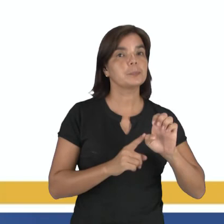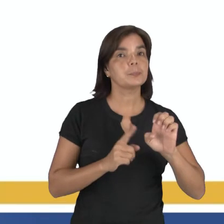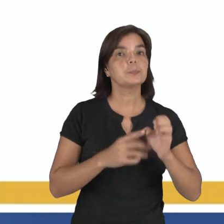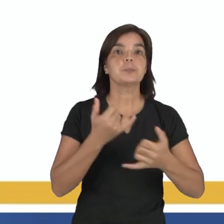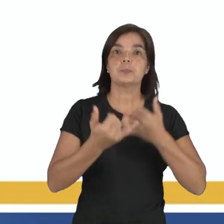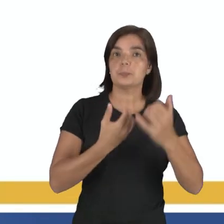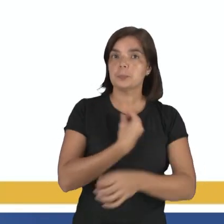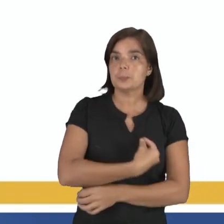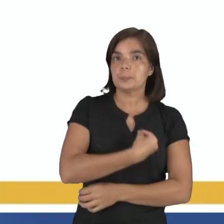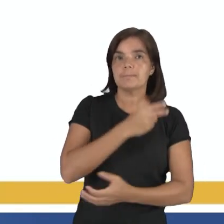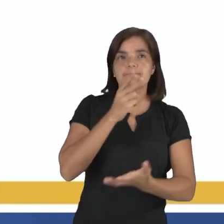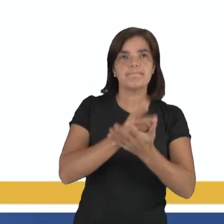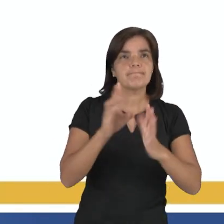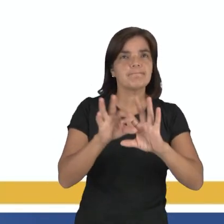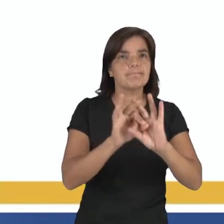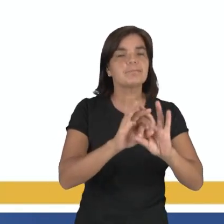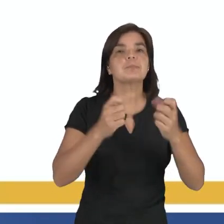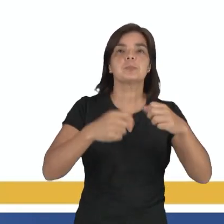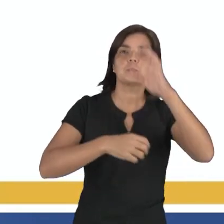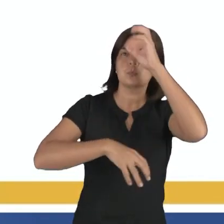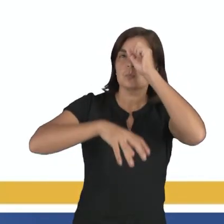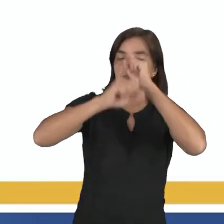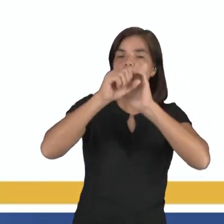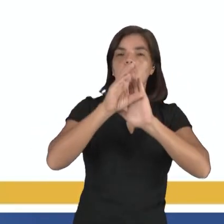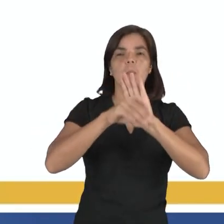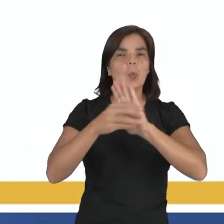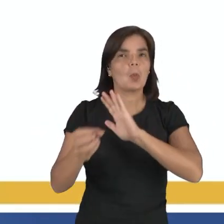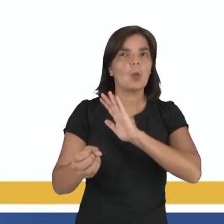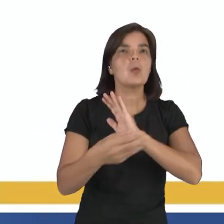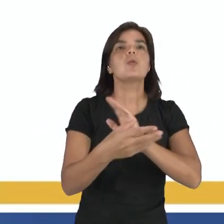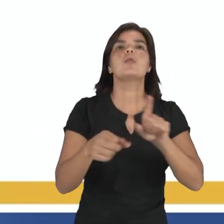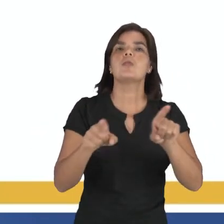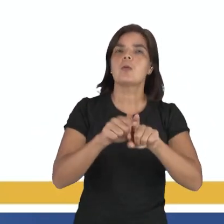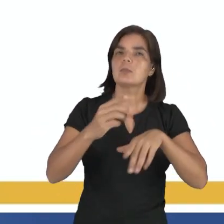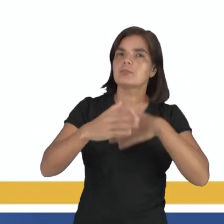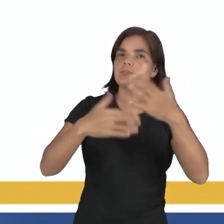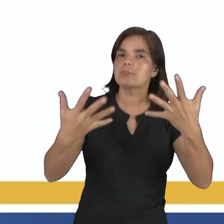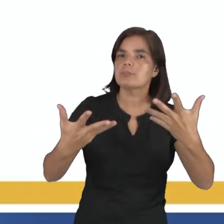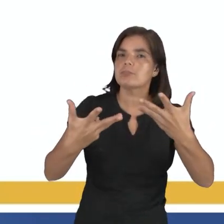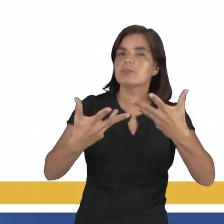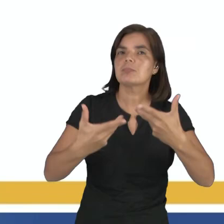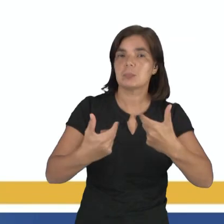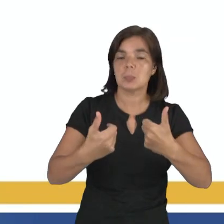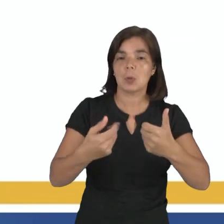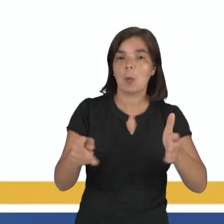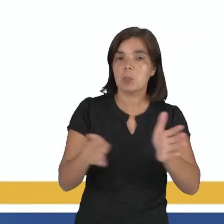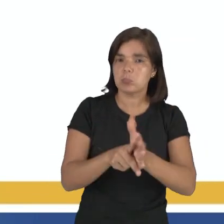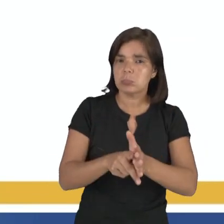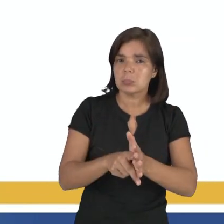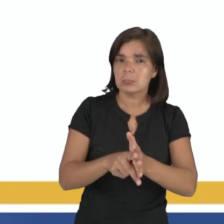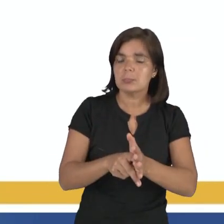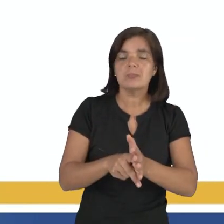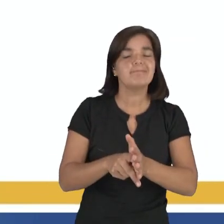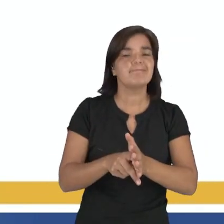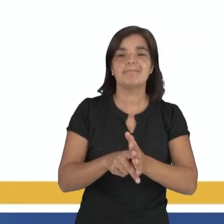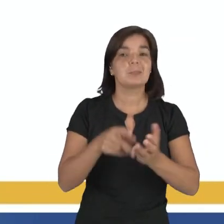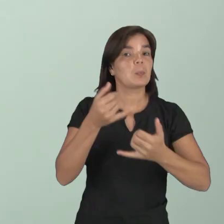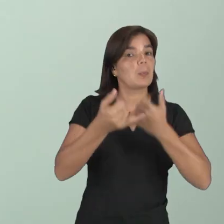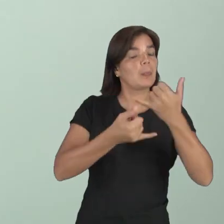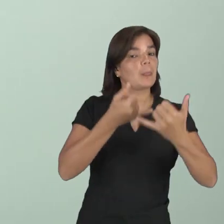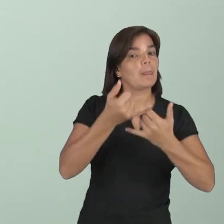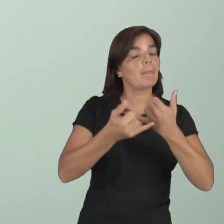jogo, a participação está sempre vinculada à necessidade de aprender um conteúdo novo e de desenvolver habilidades motoras especializadas? Não, o